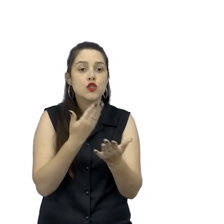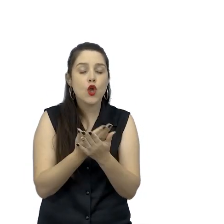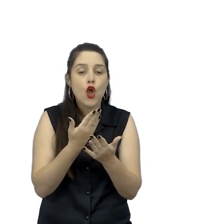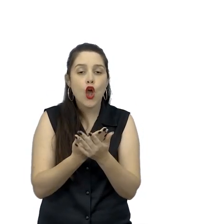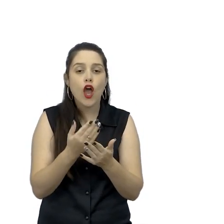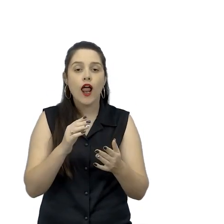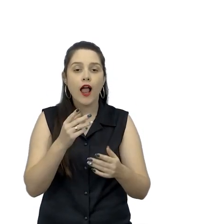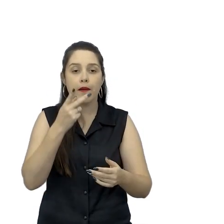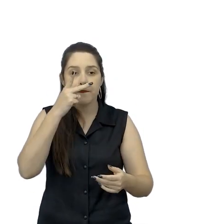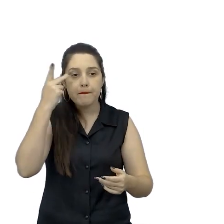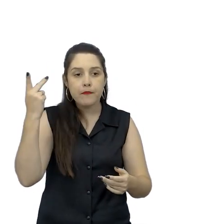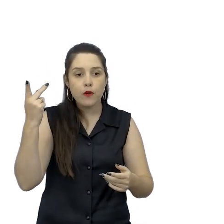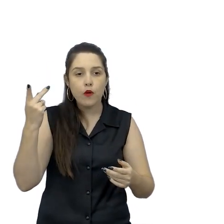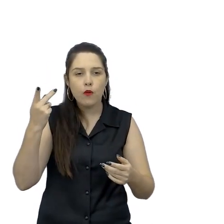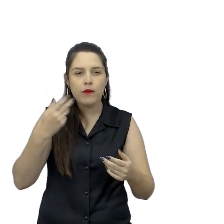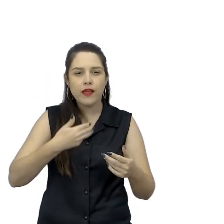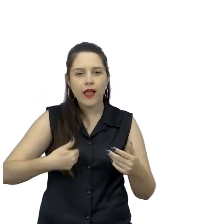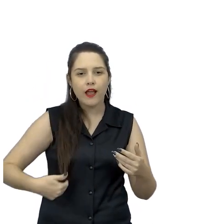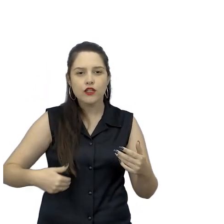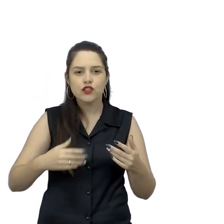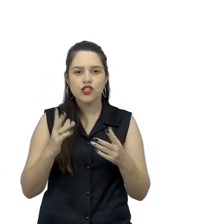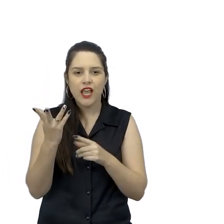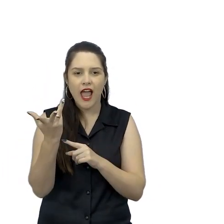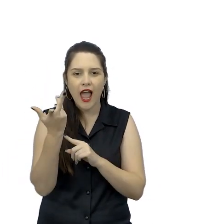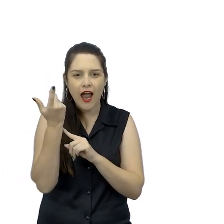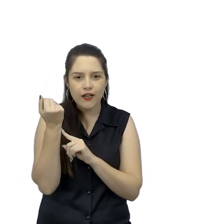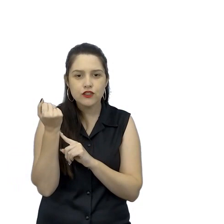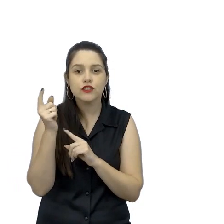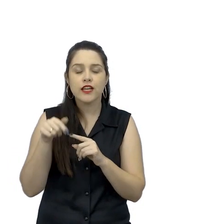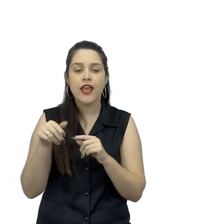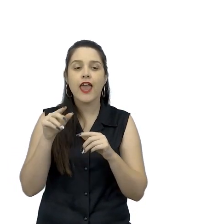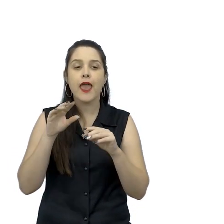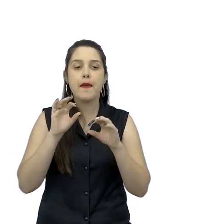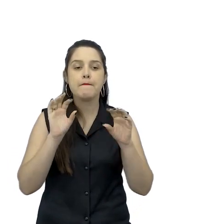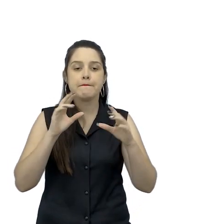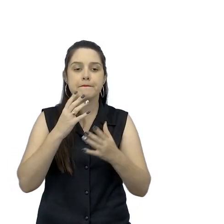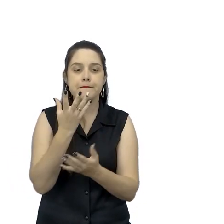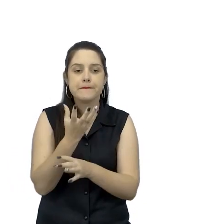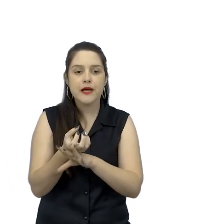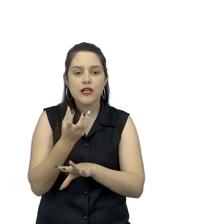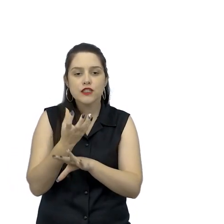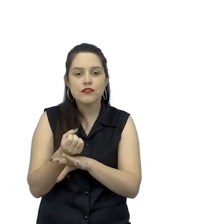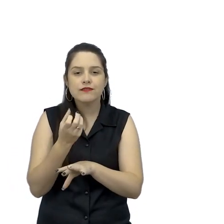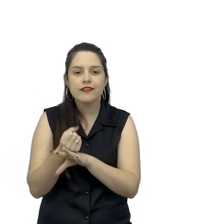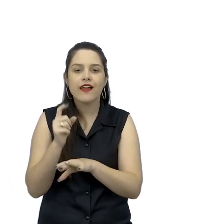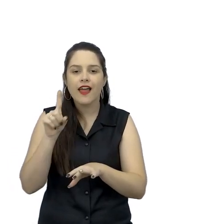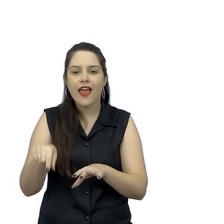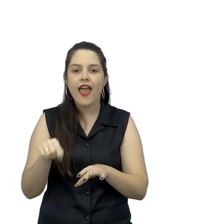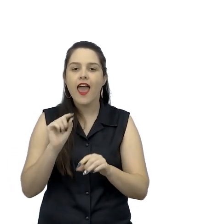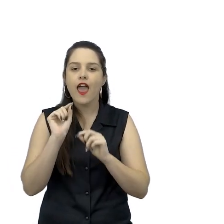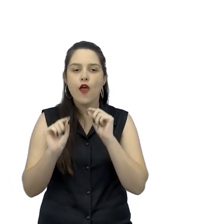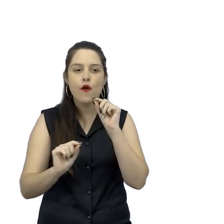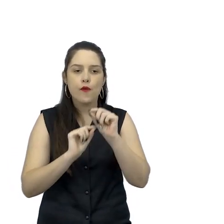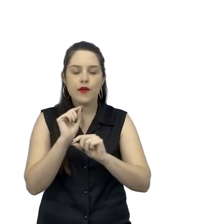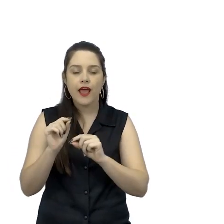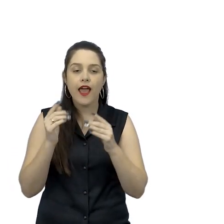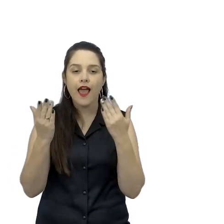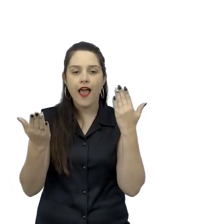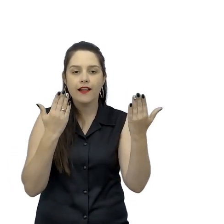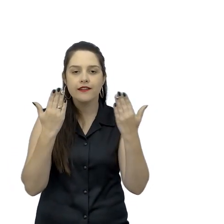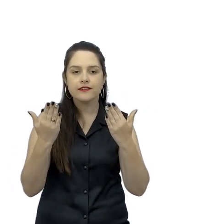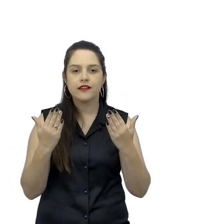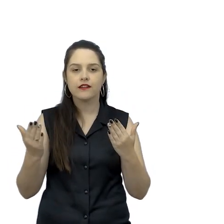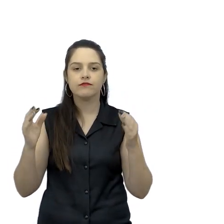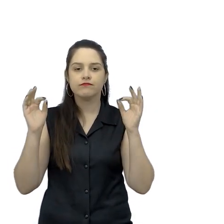Artes, participaram do Global Media Monitoring Project, iniciativa que coleta e analisa dados